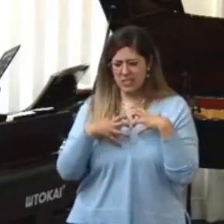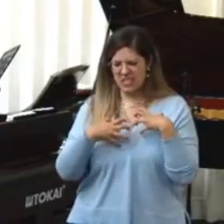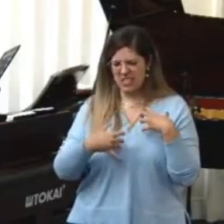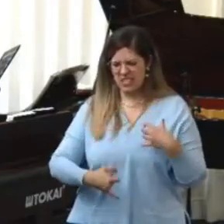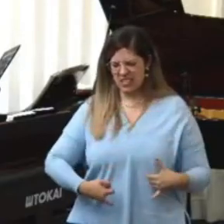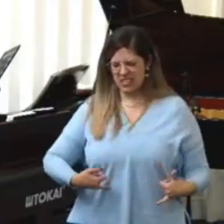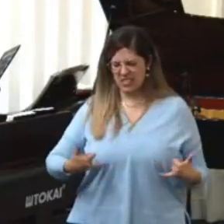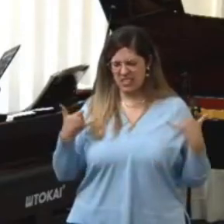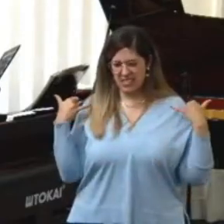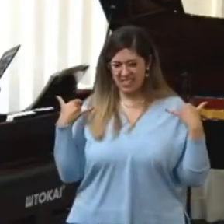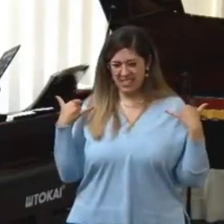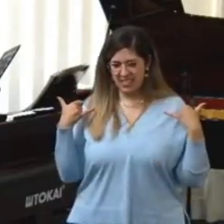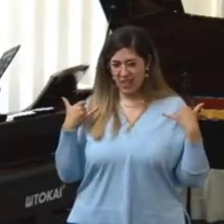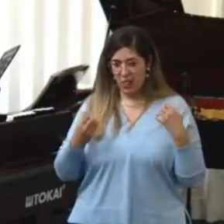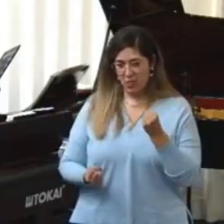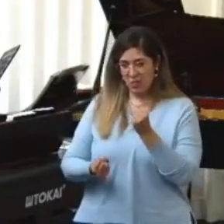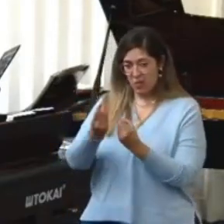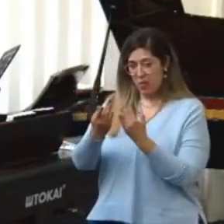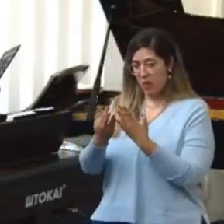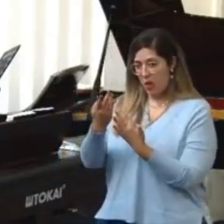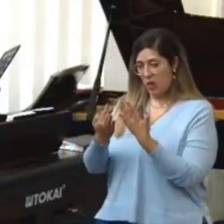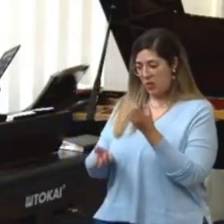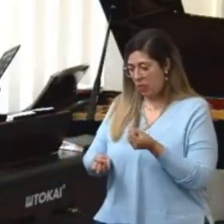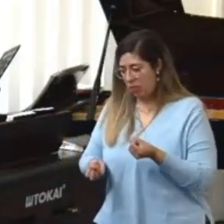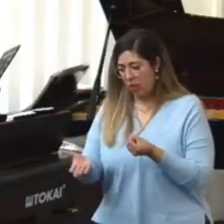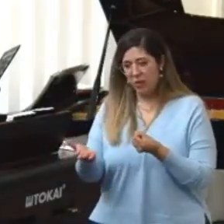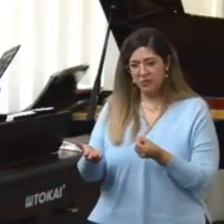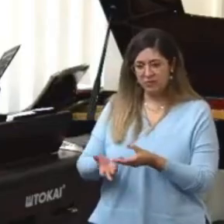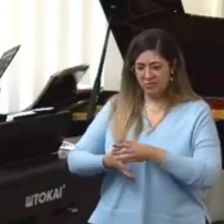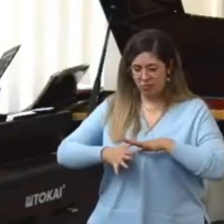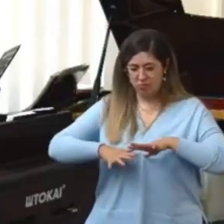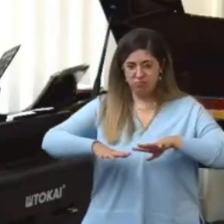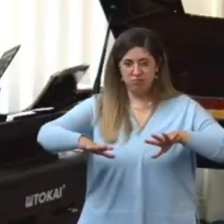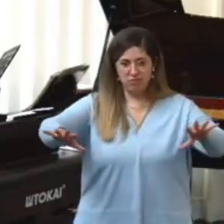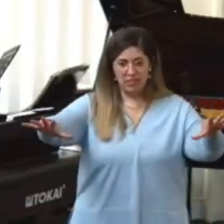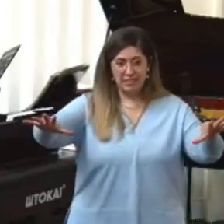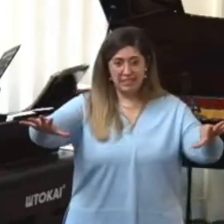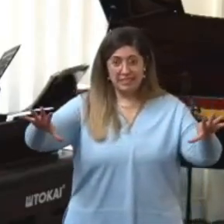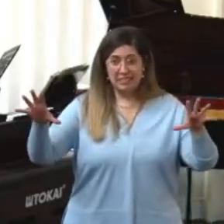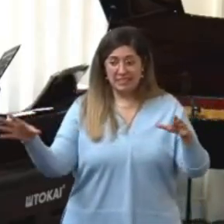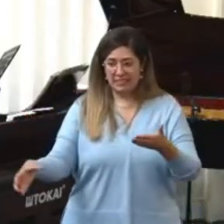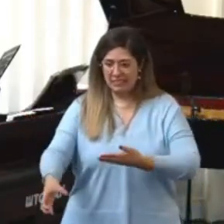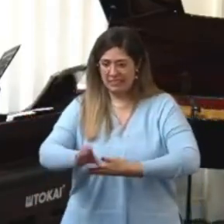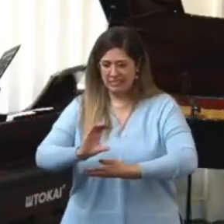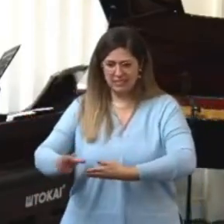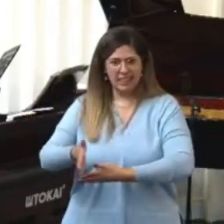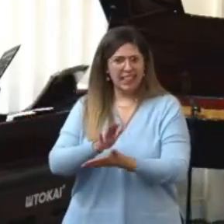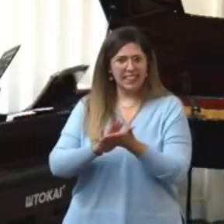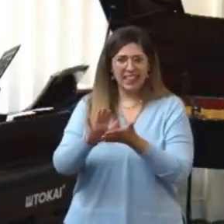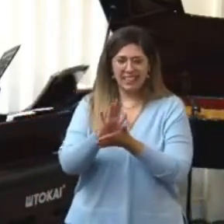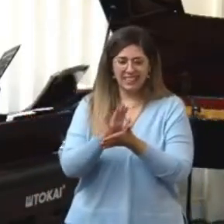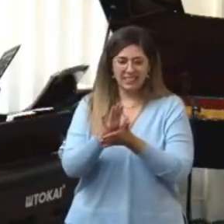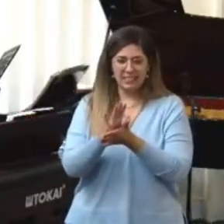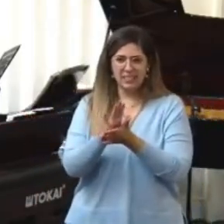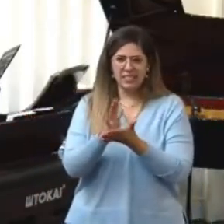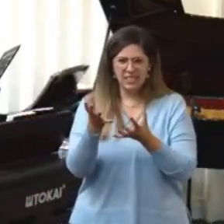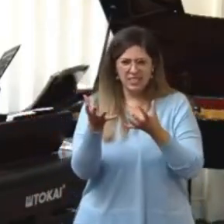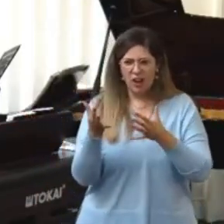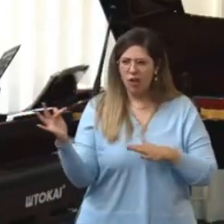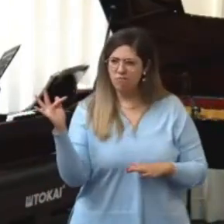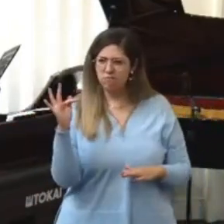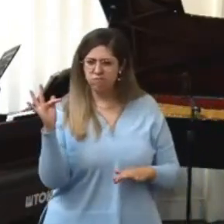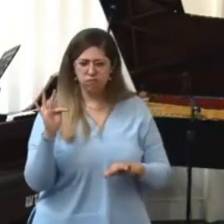os filisteus querem se vingar, ou querem matar, ou querem impedir que Sansão continue a fazer tudo